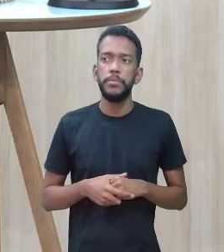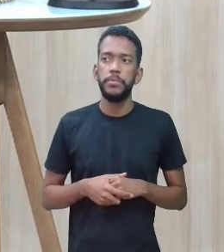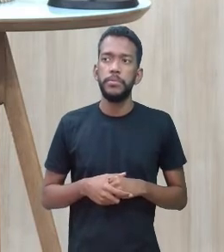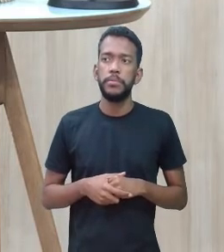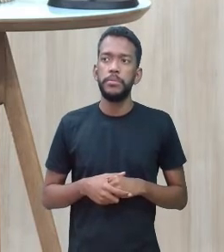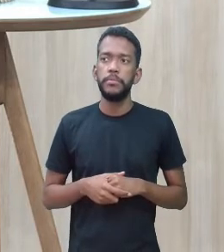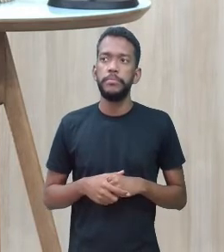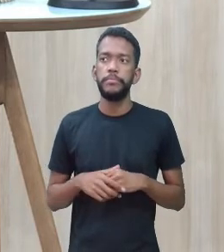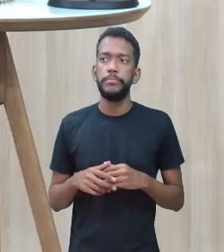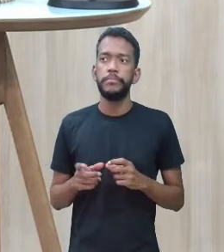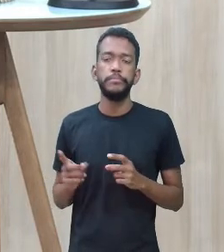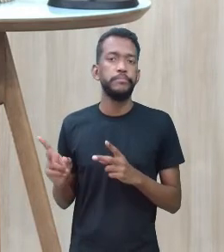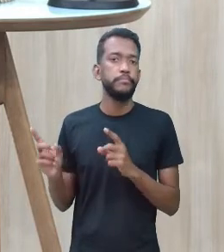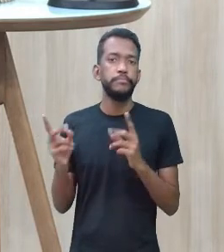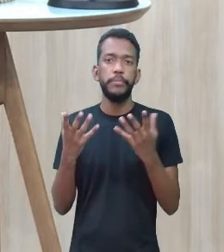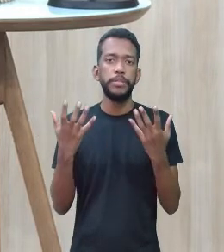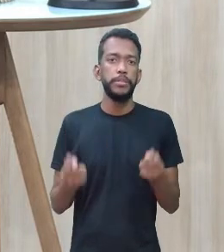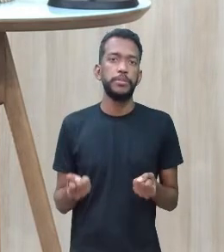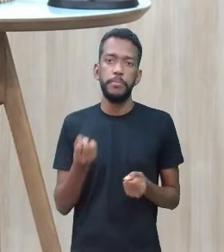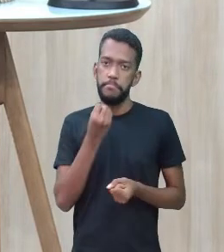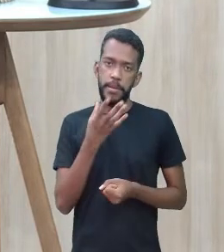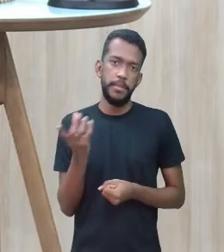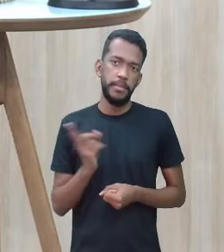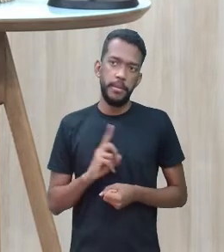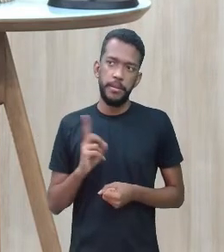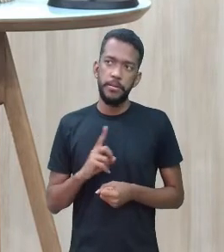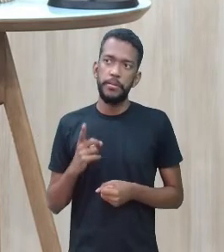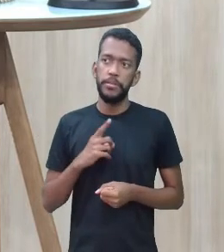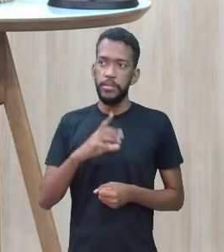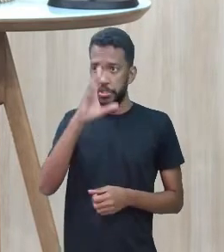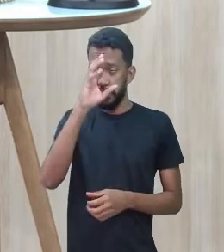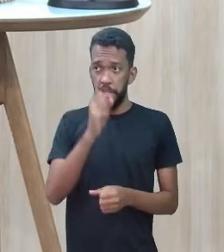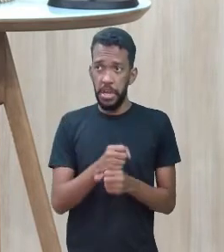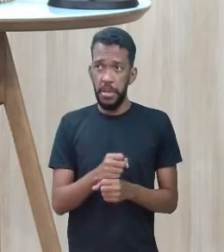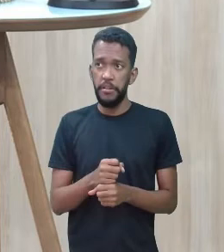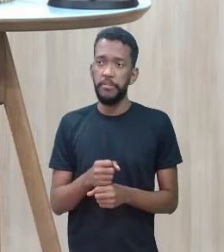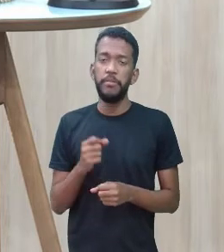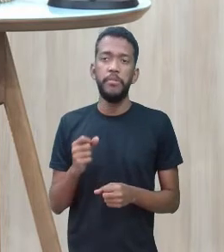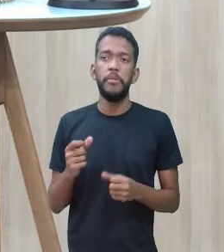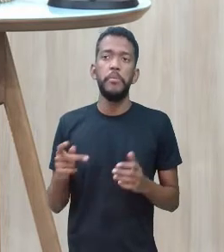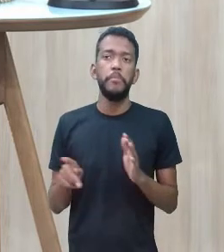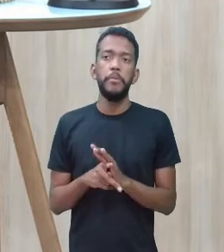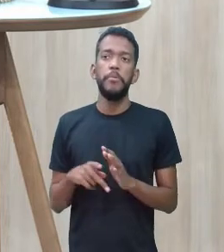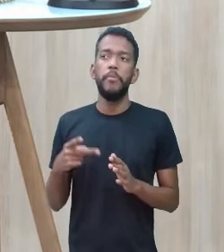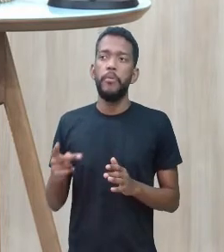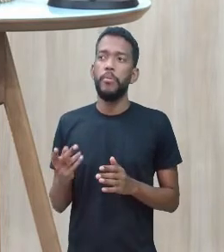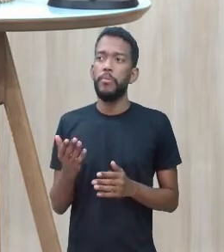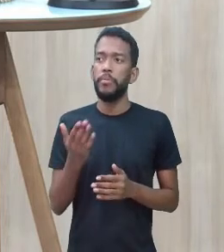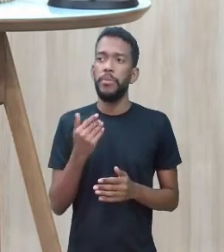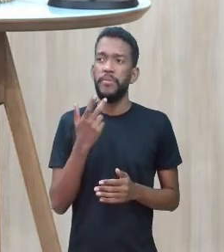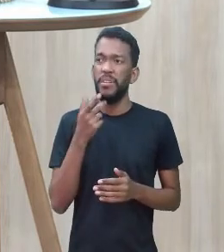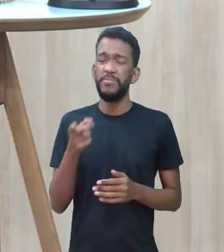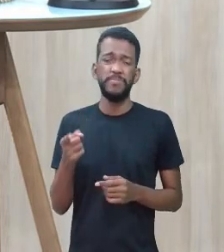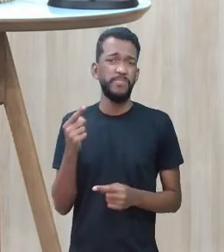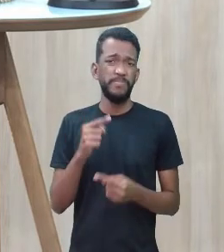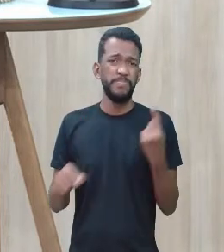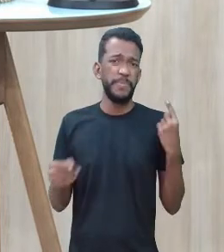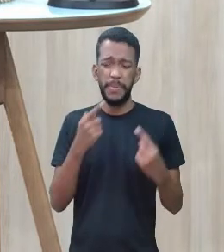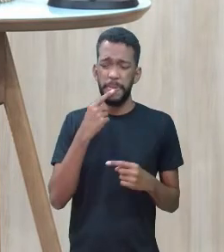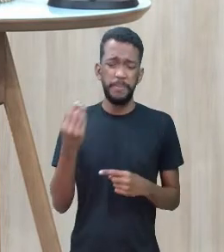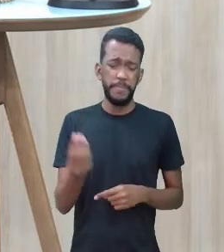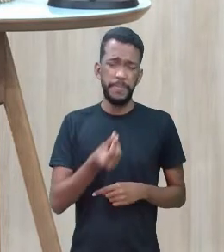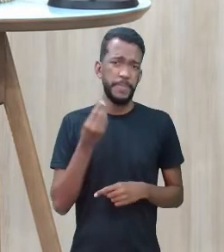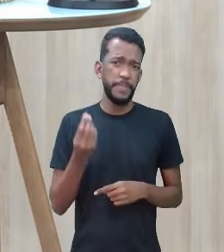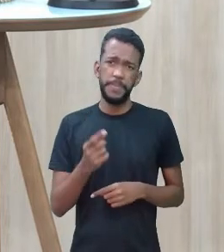O comércio não aceitou bem. Os chefes da culinária acharam que não era um prato tão